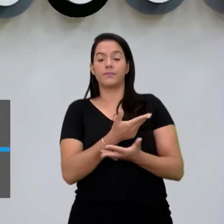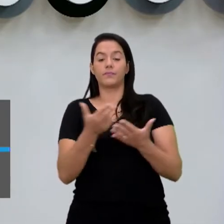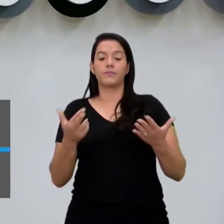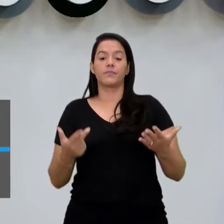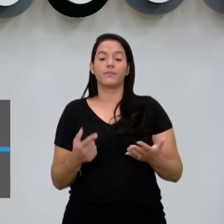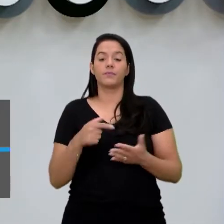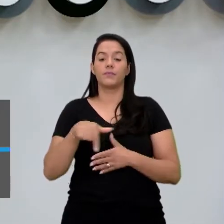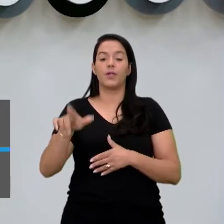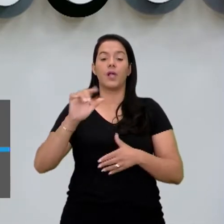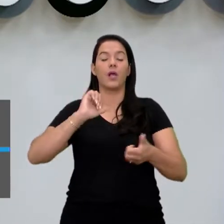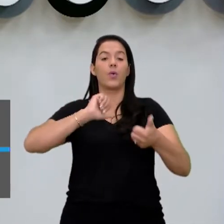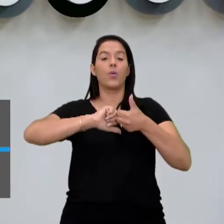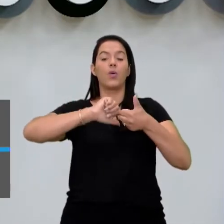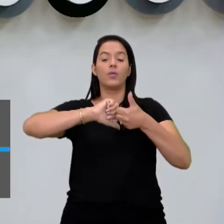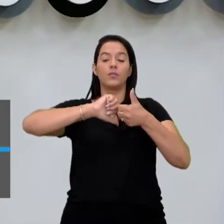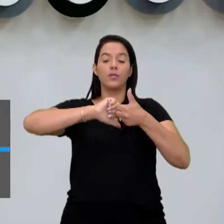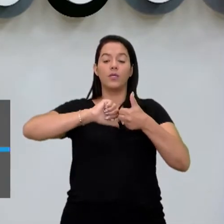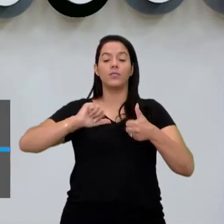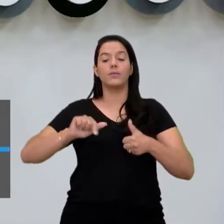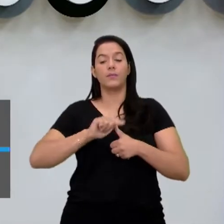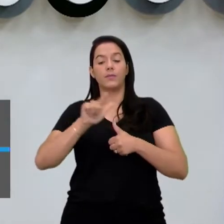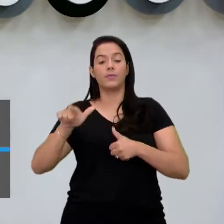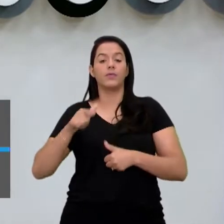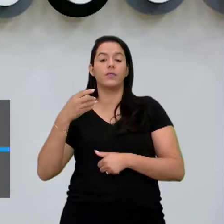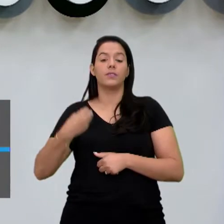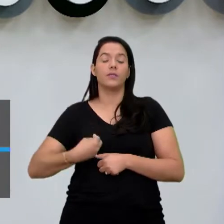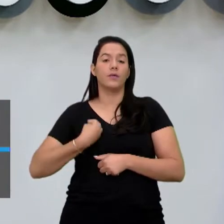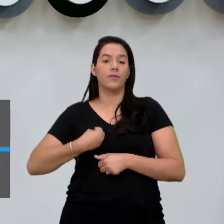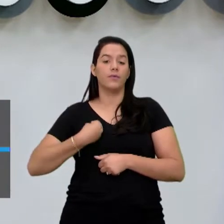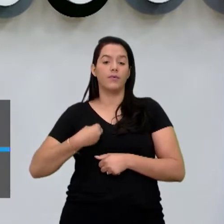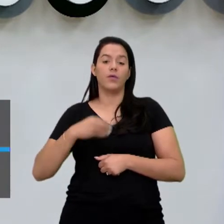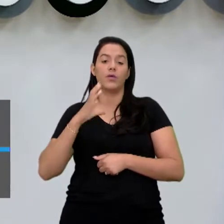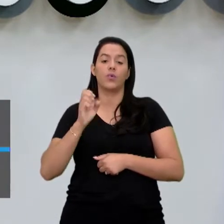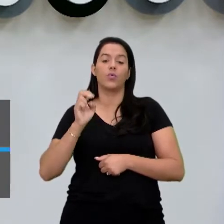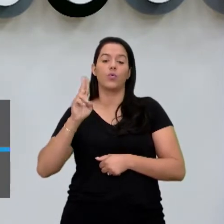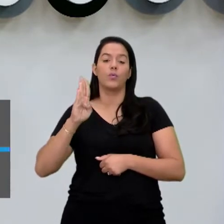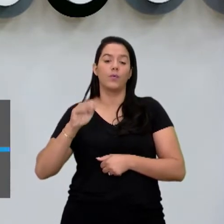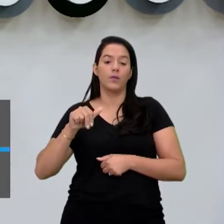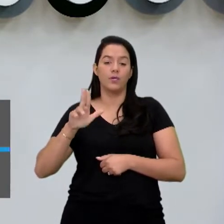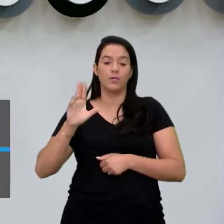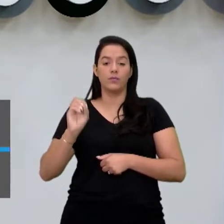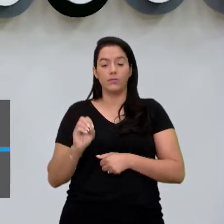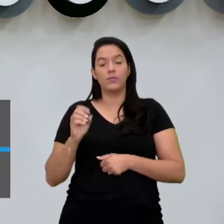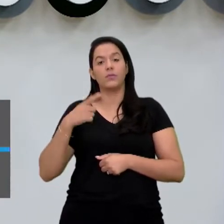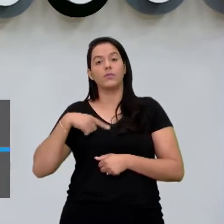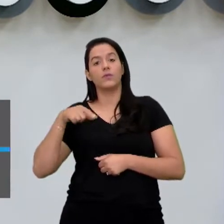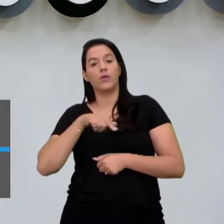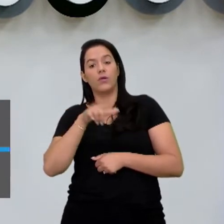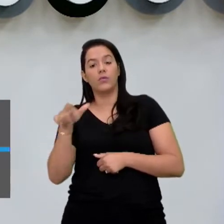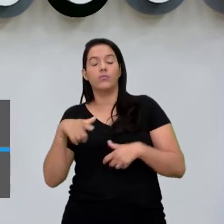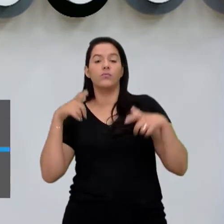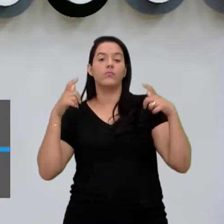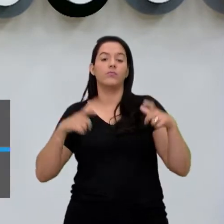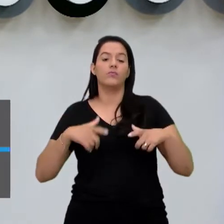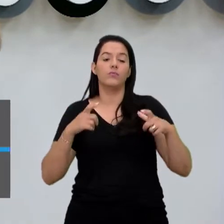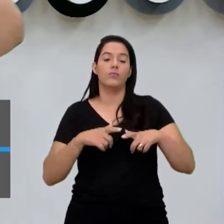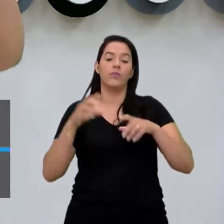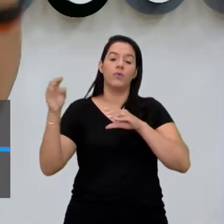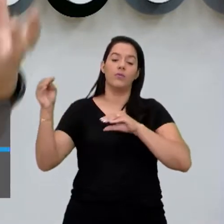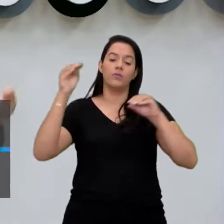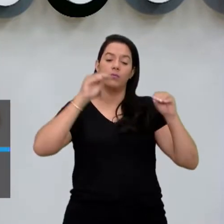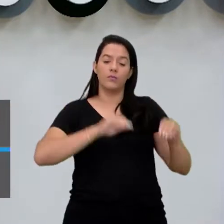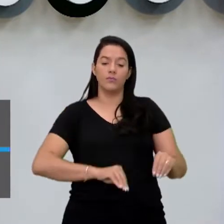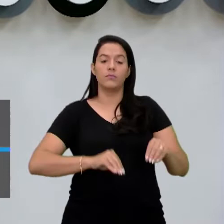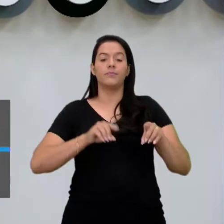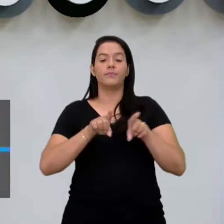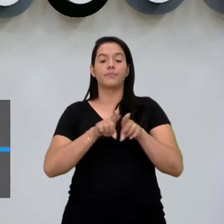pela qualidade de trabalho, mas foi pelo fato deles serem cubanos e se atrelar toda a problemática da vinda deles para cá com a